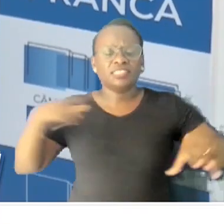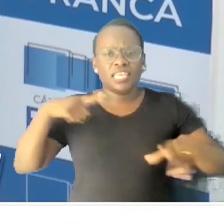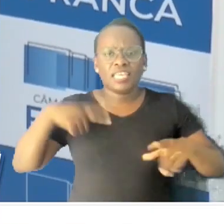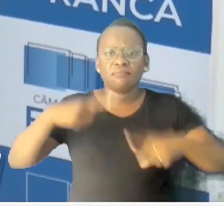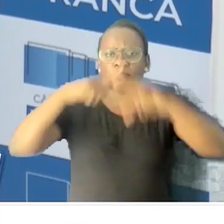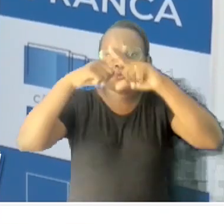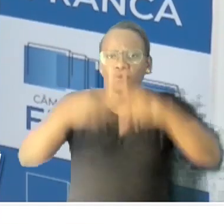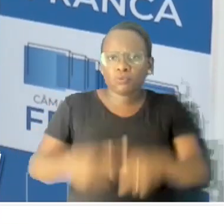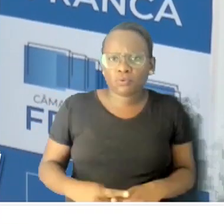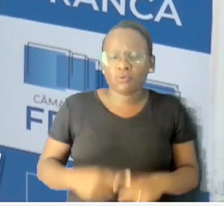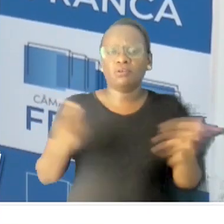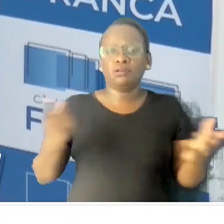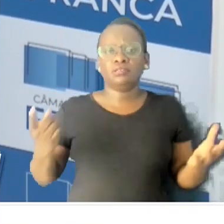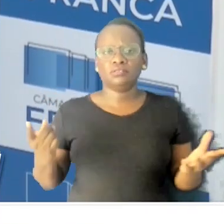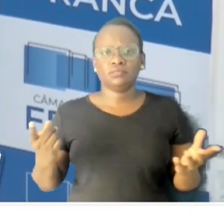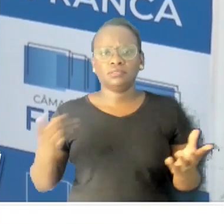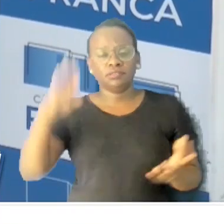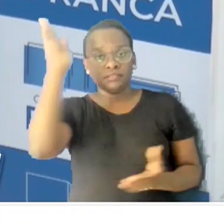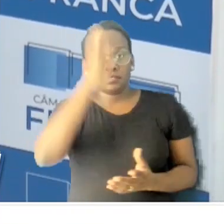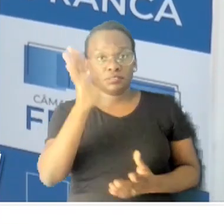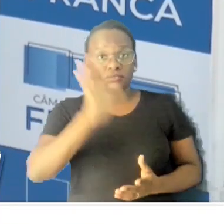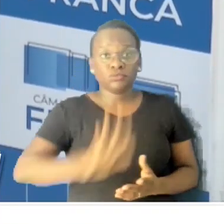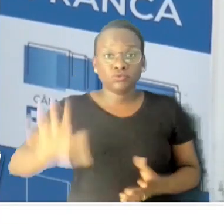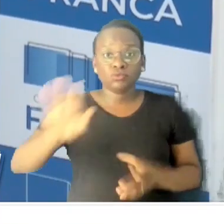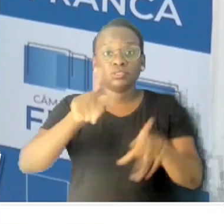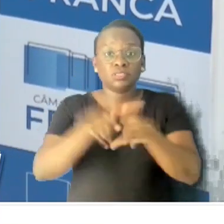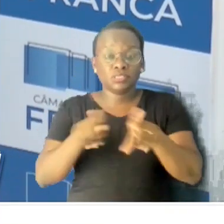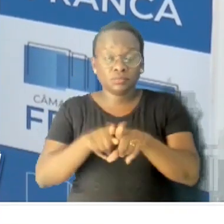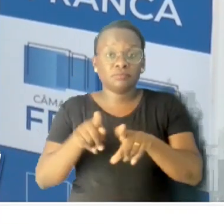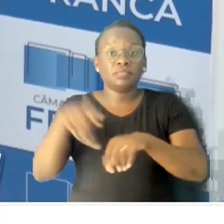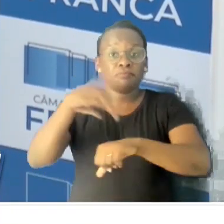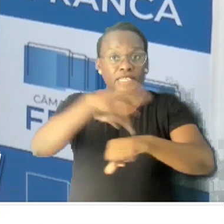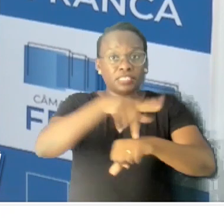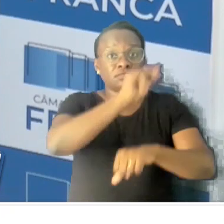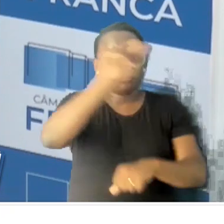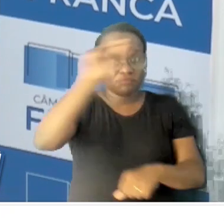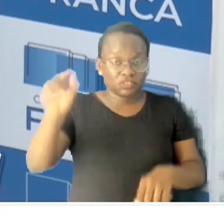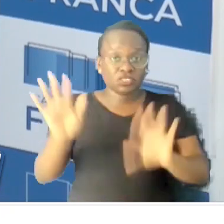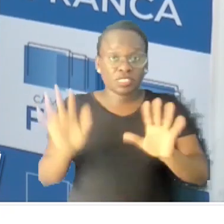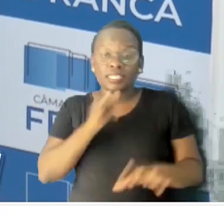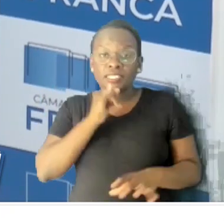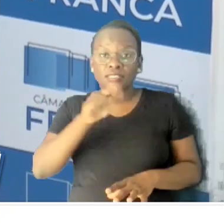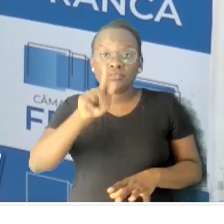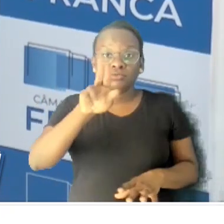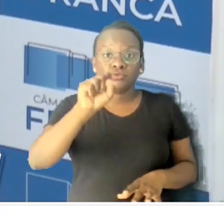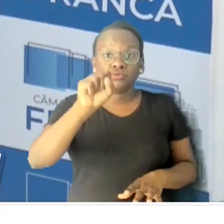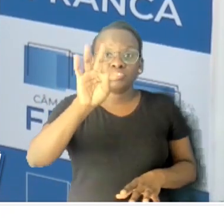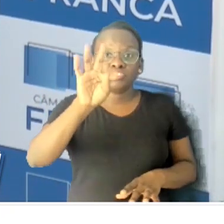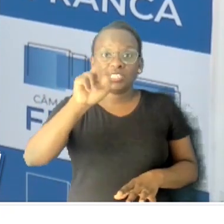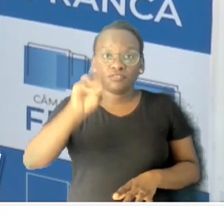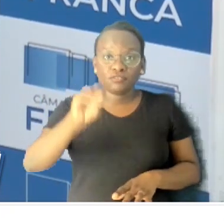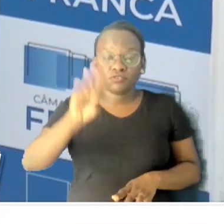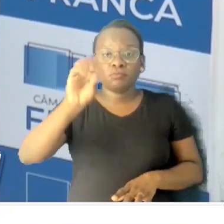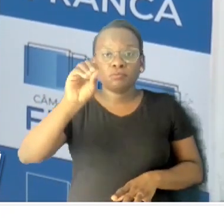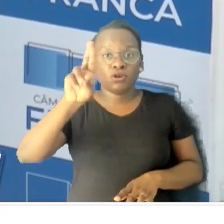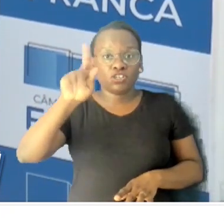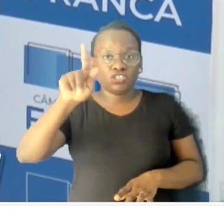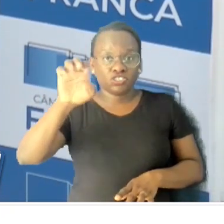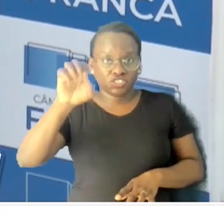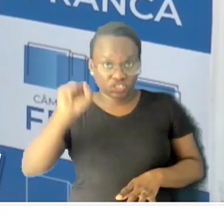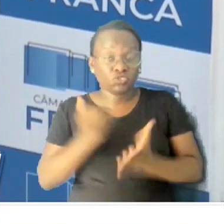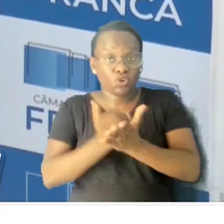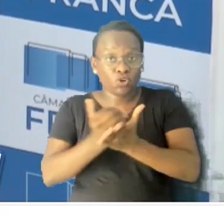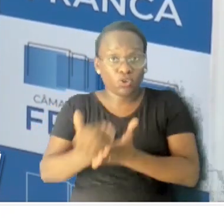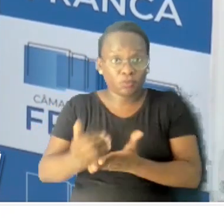nível nacional e em nível internacional, é exemplo do Gustavo Borges, que começou a sua trajetória